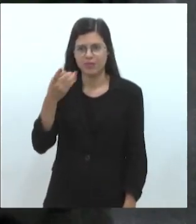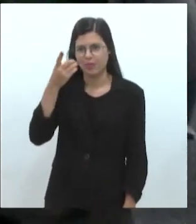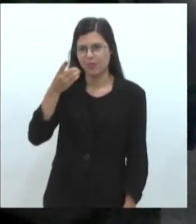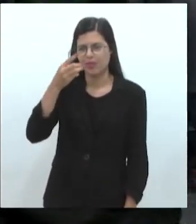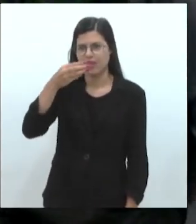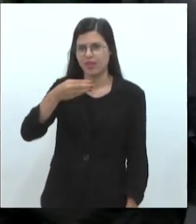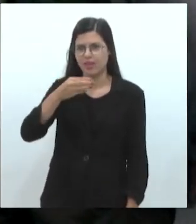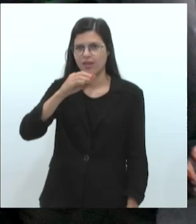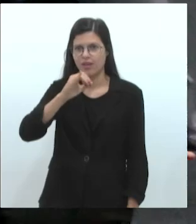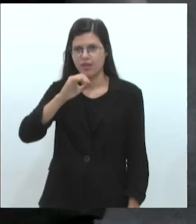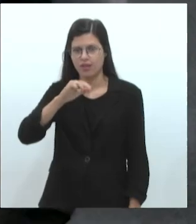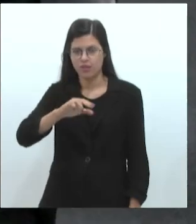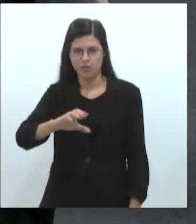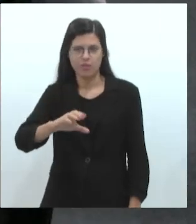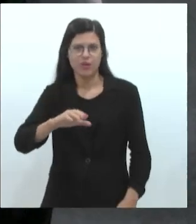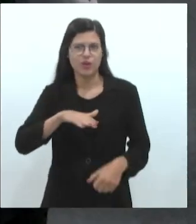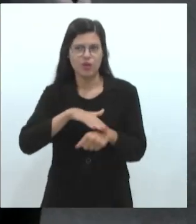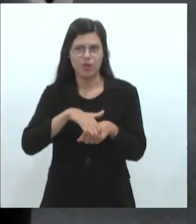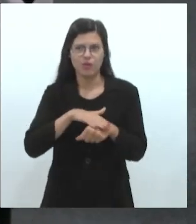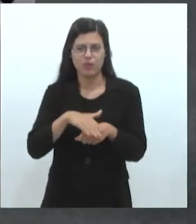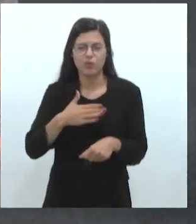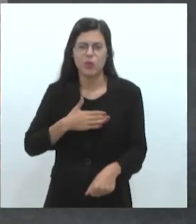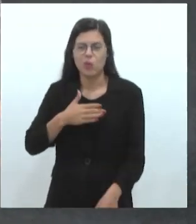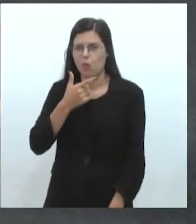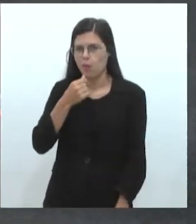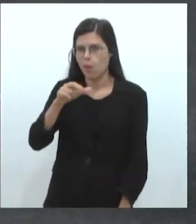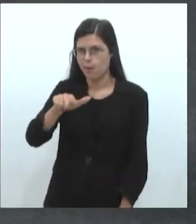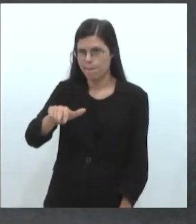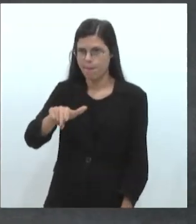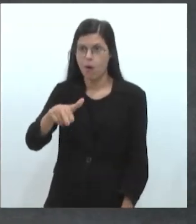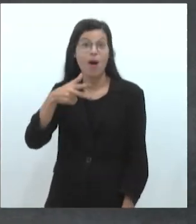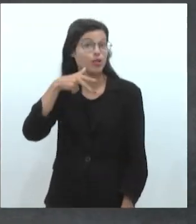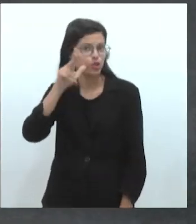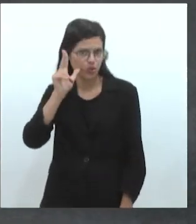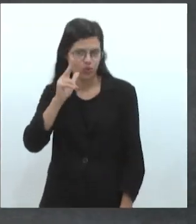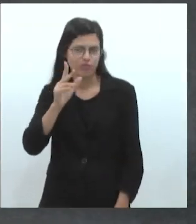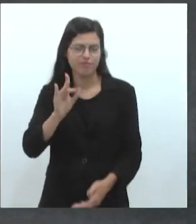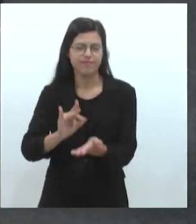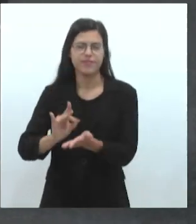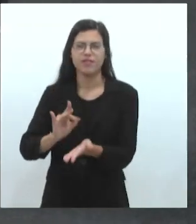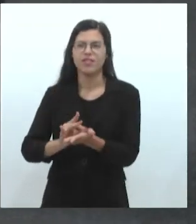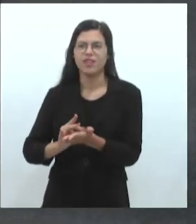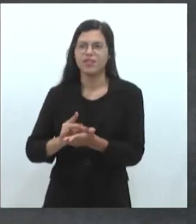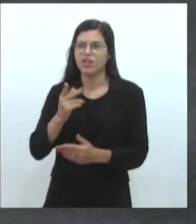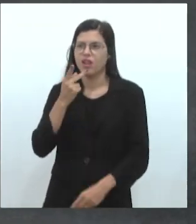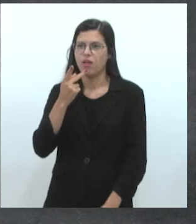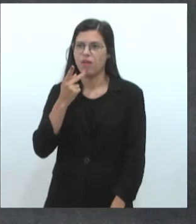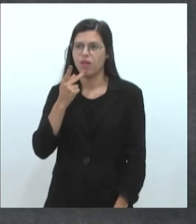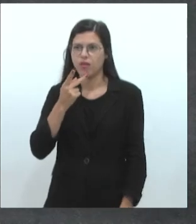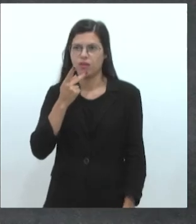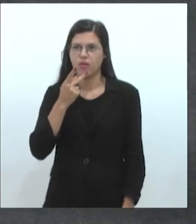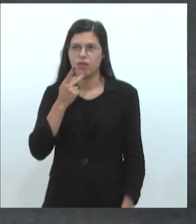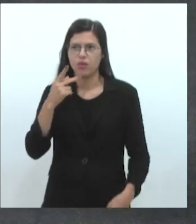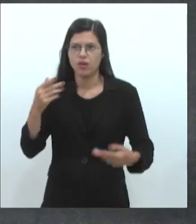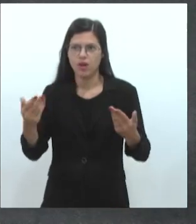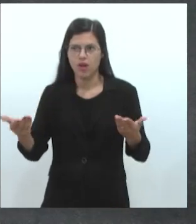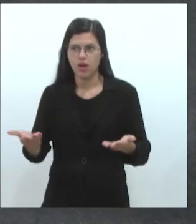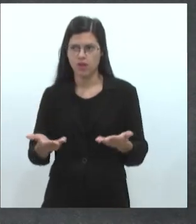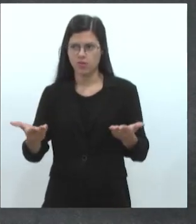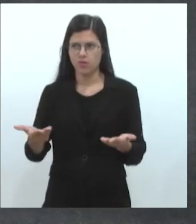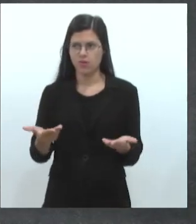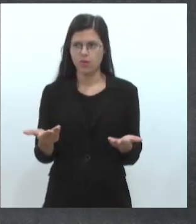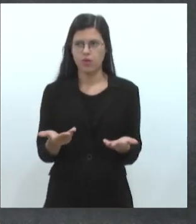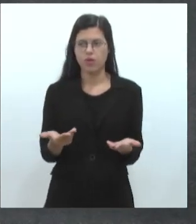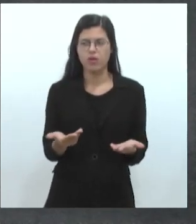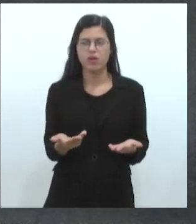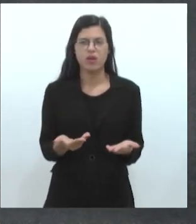falou com o meu irmão, que estava aqui, anteontem, na verdade, né? Aqui no parlamento, e falou isso, né? Que agora, já